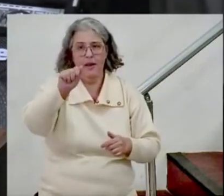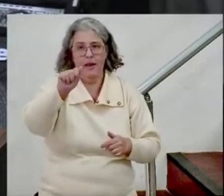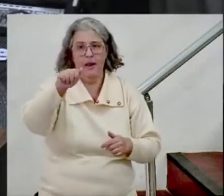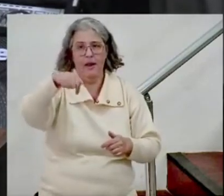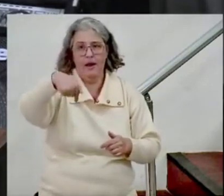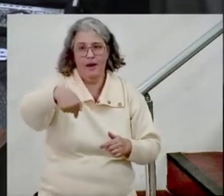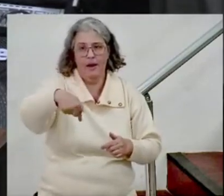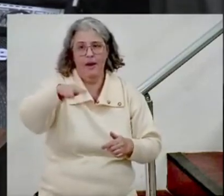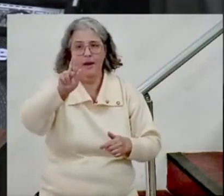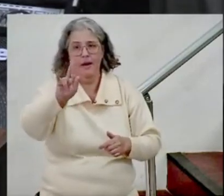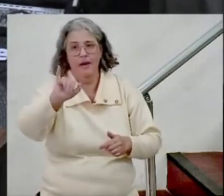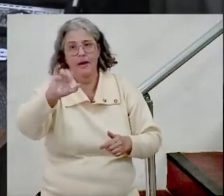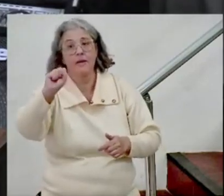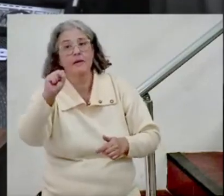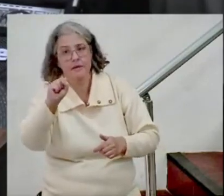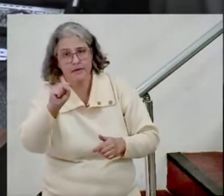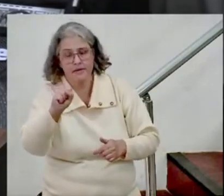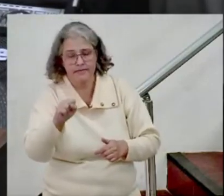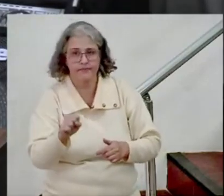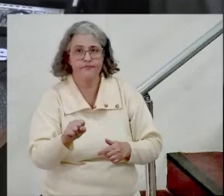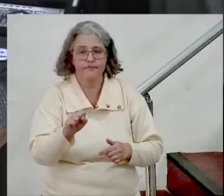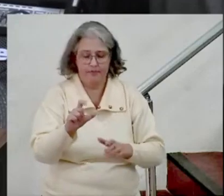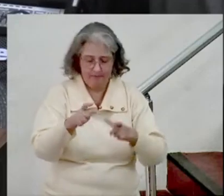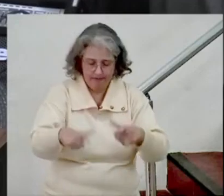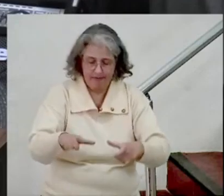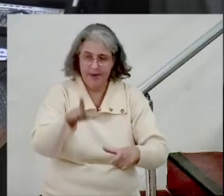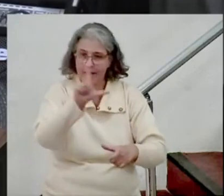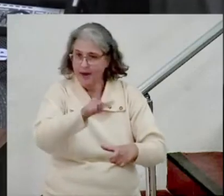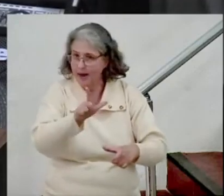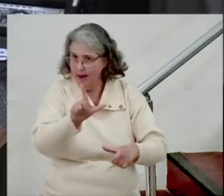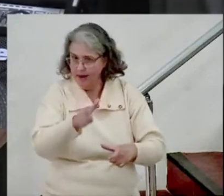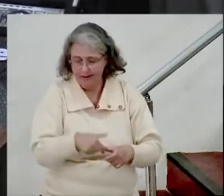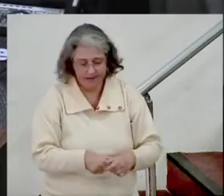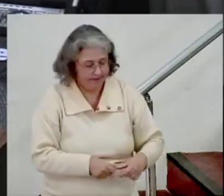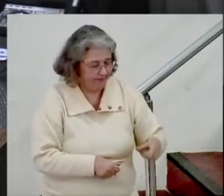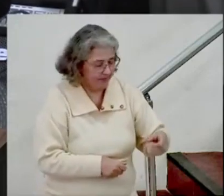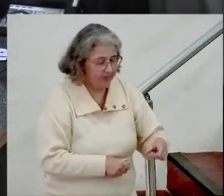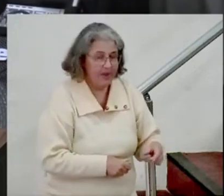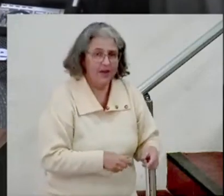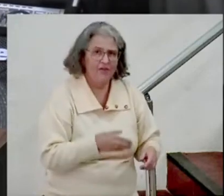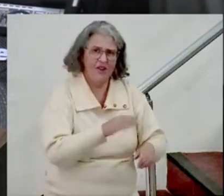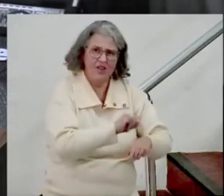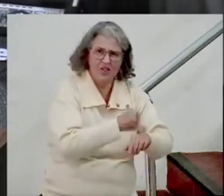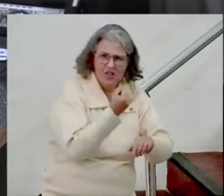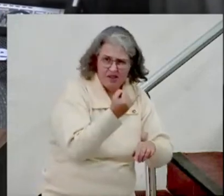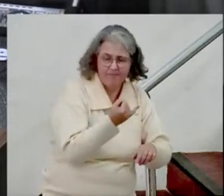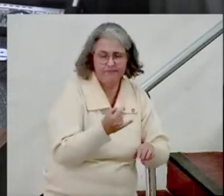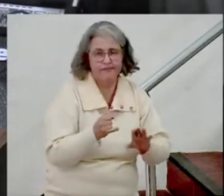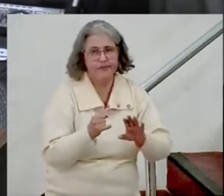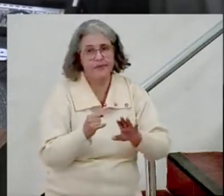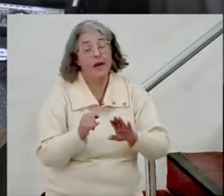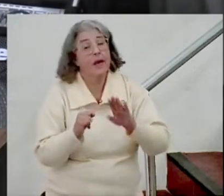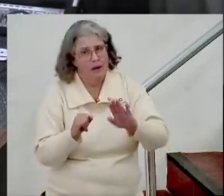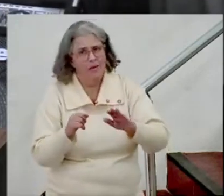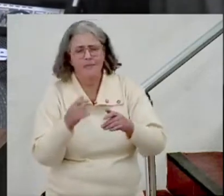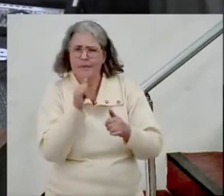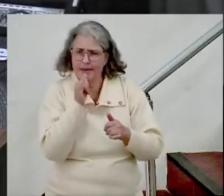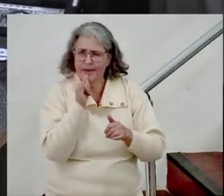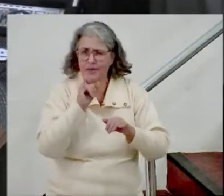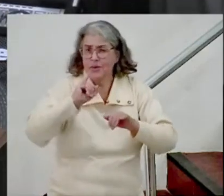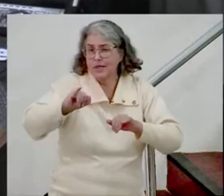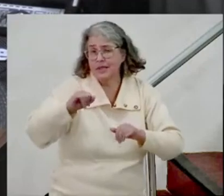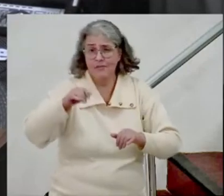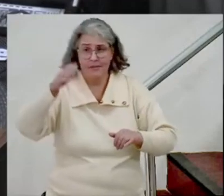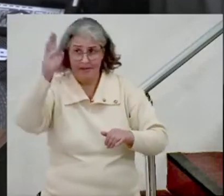próximo ataque, que seria contra a capital, Jerusalém. Se fosse no Brasil, a gente diria que o